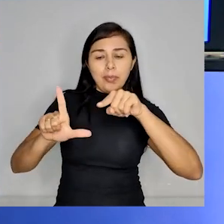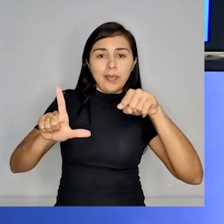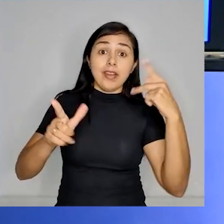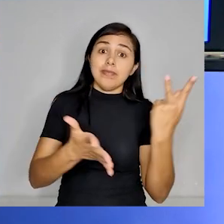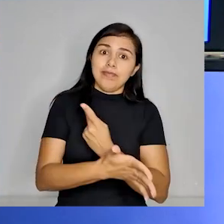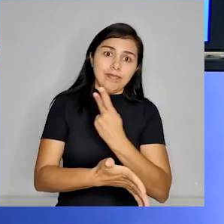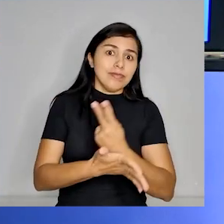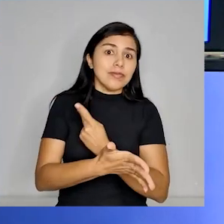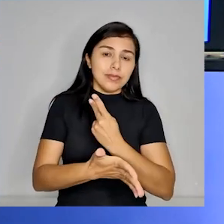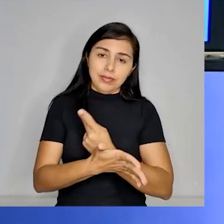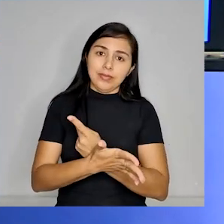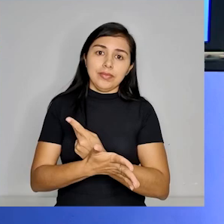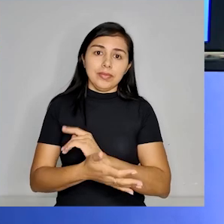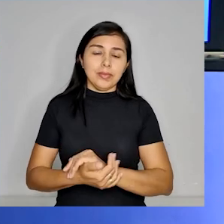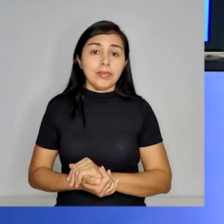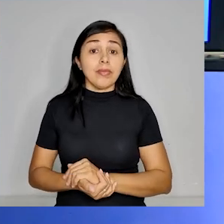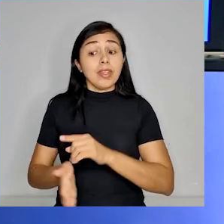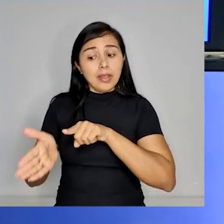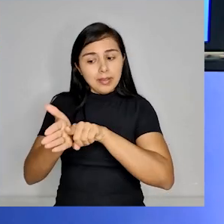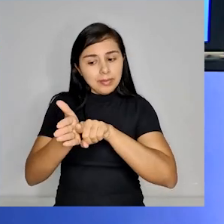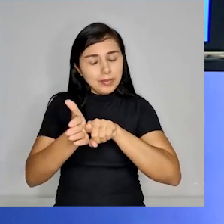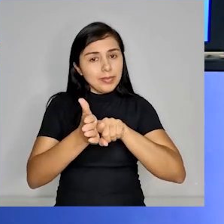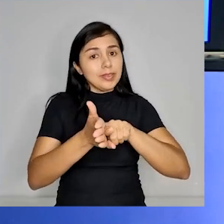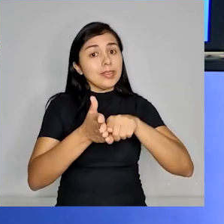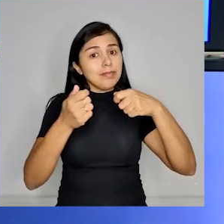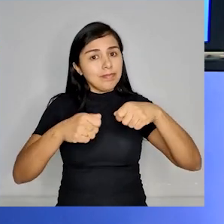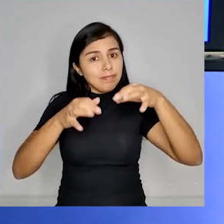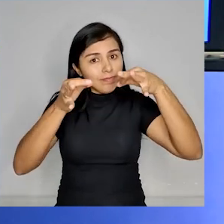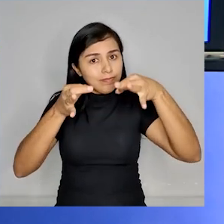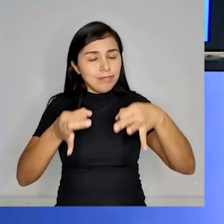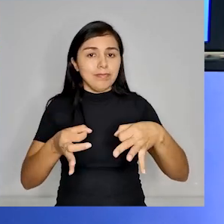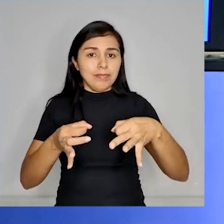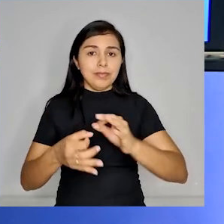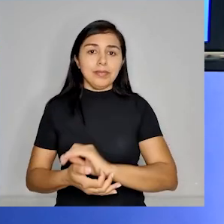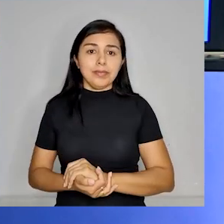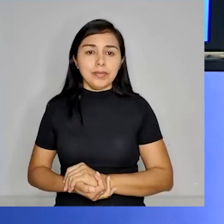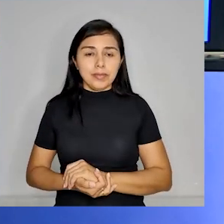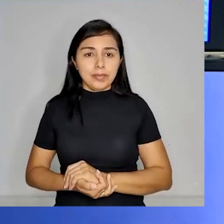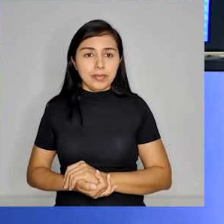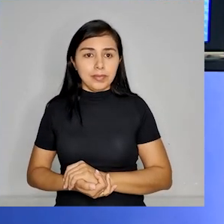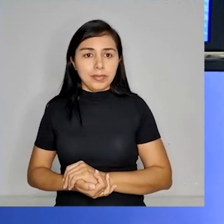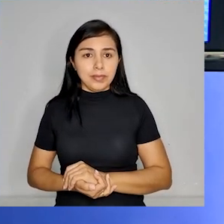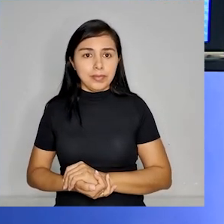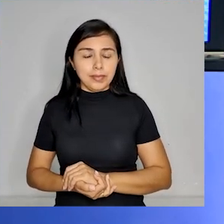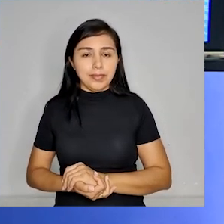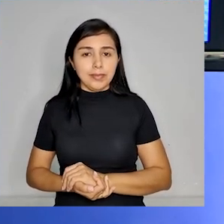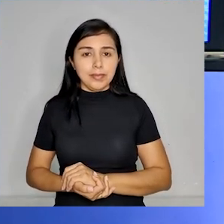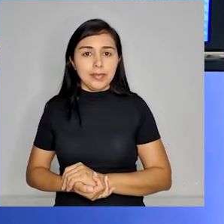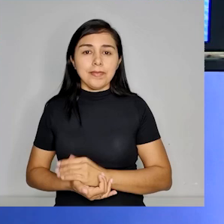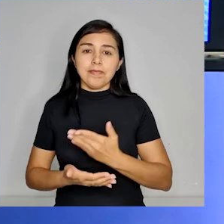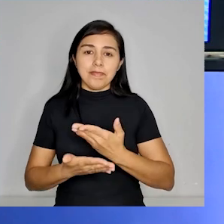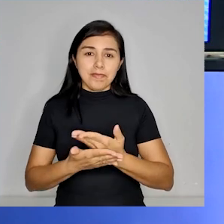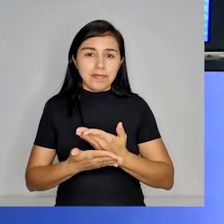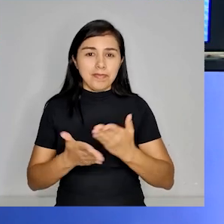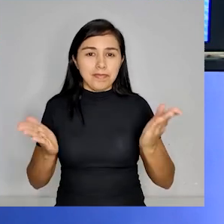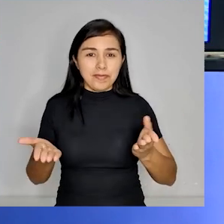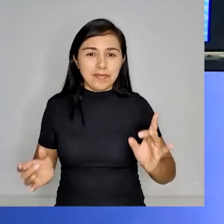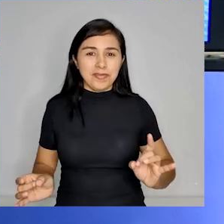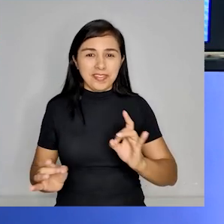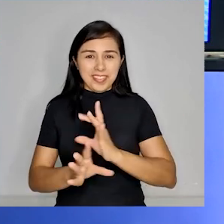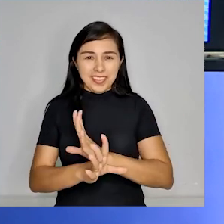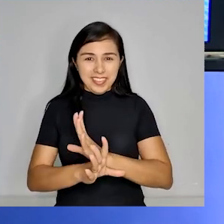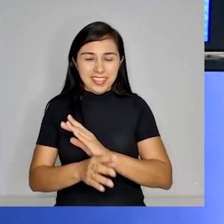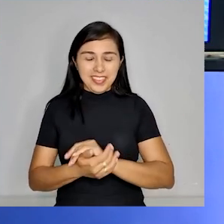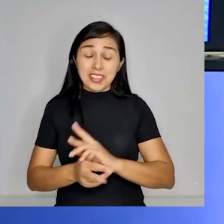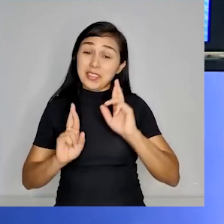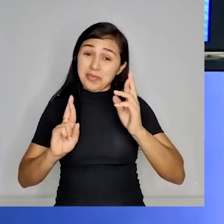conclusões erradas sobre determinada pesquisa ou determinado assunto. E a nossa aula vai ficando